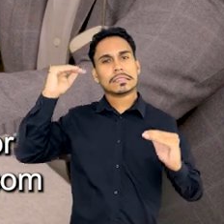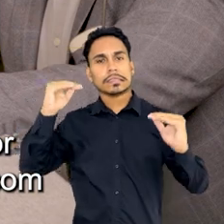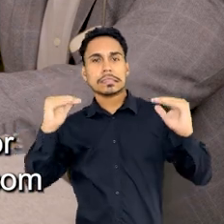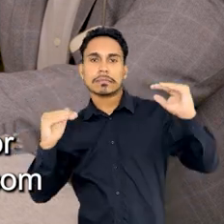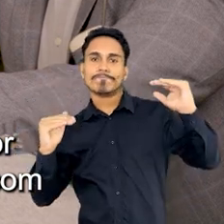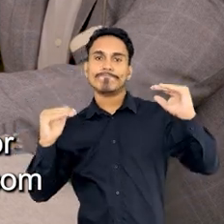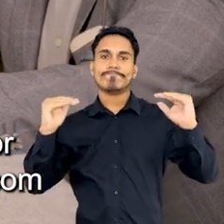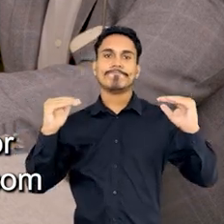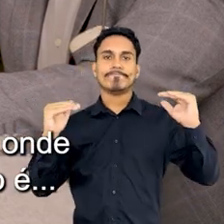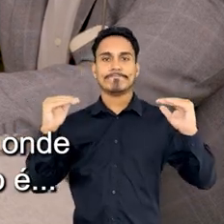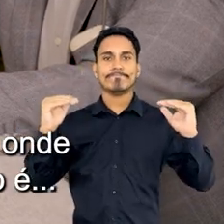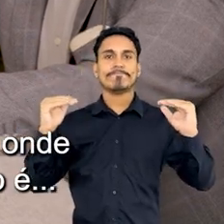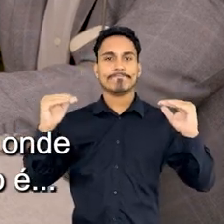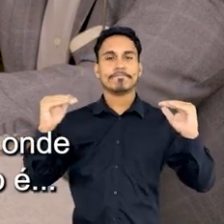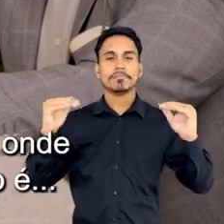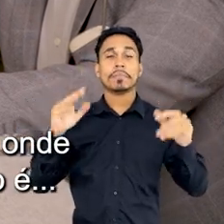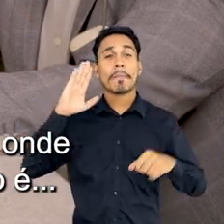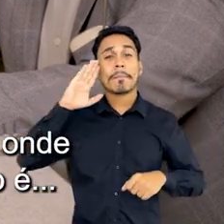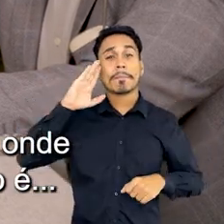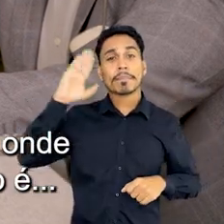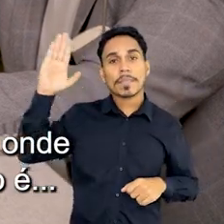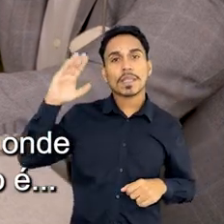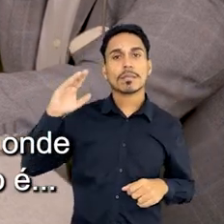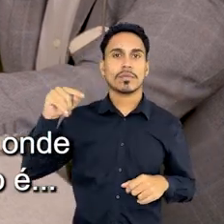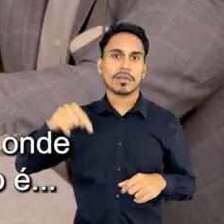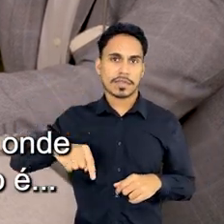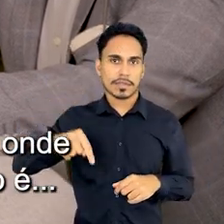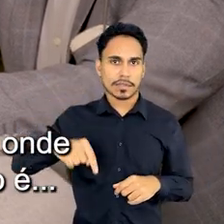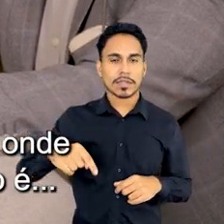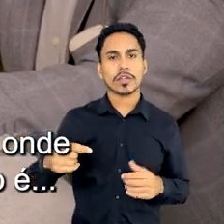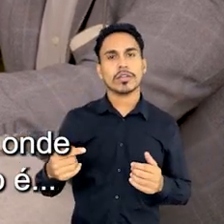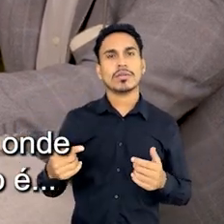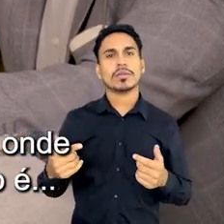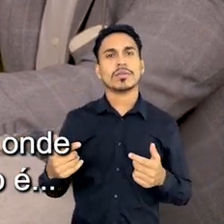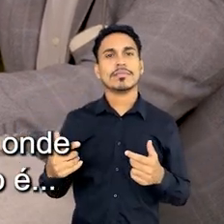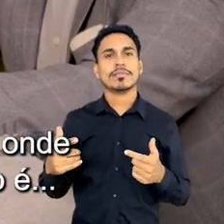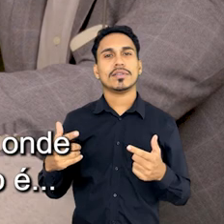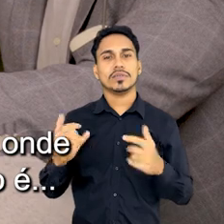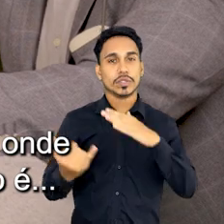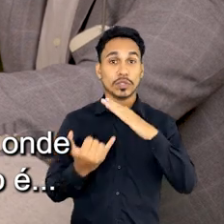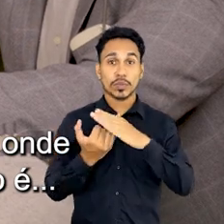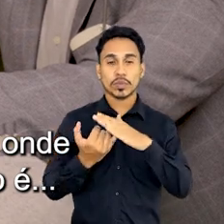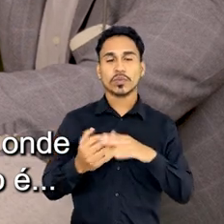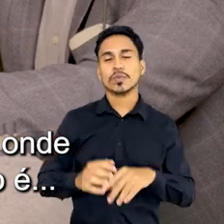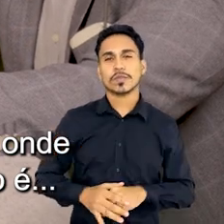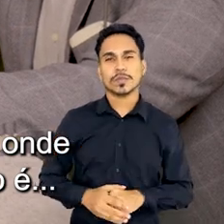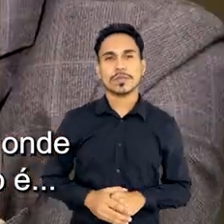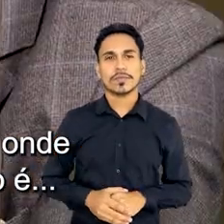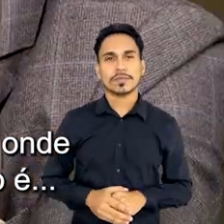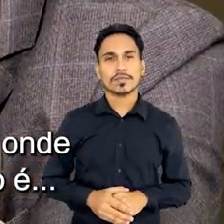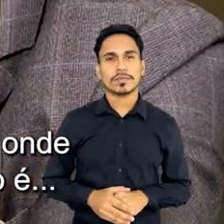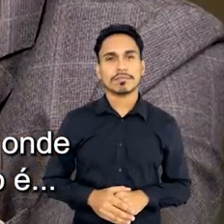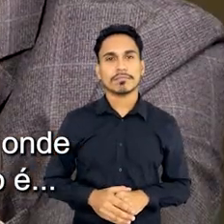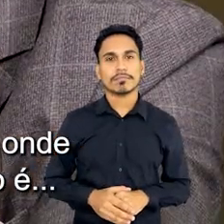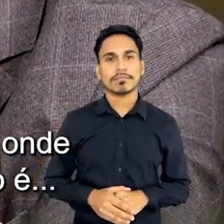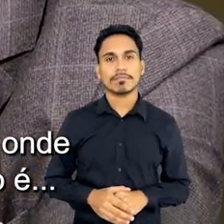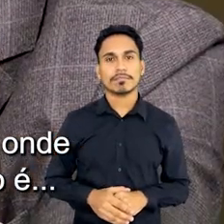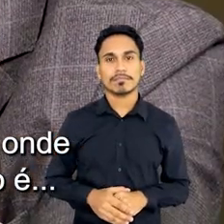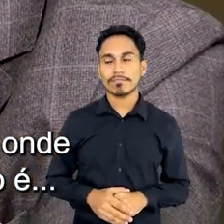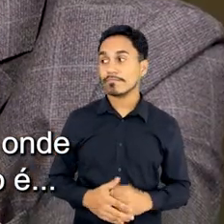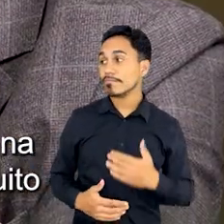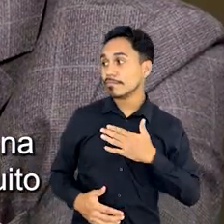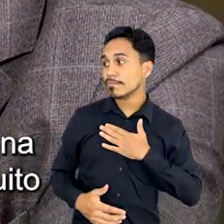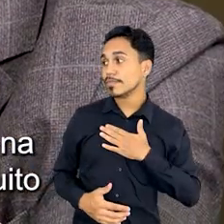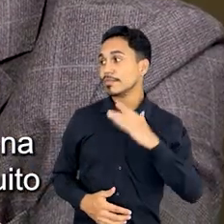aumentar não fazer com que ela aumente principalmente nesses rincões onde chegam os institutos é aí aí é um é